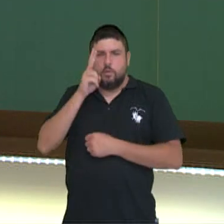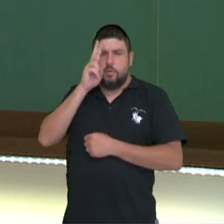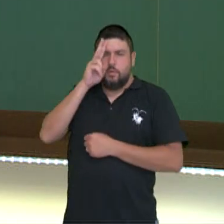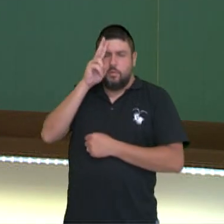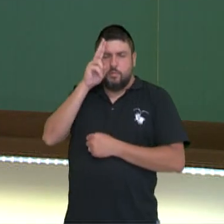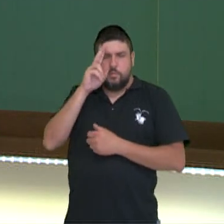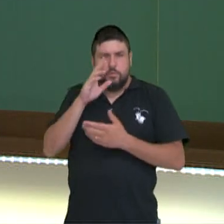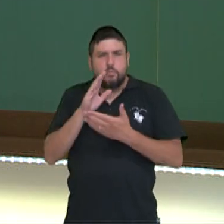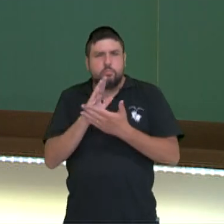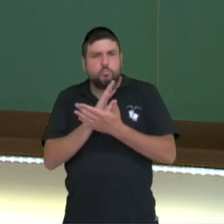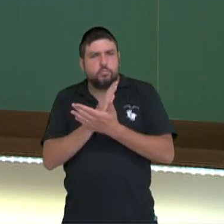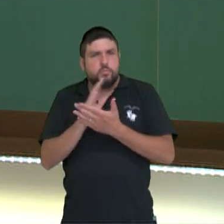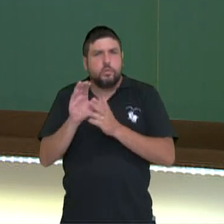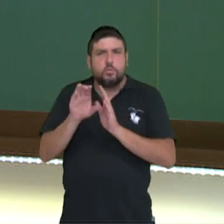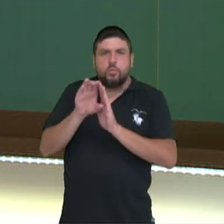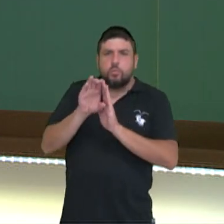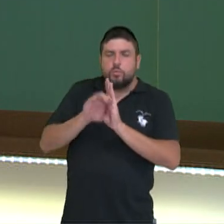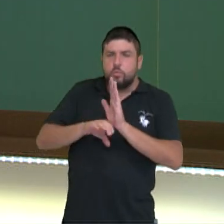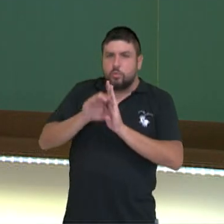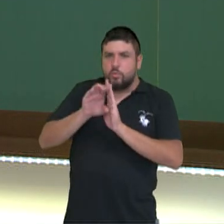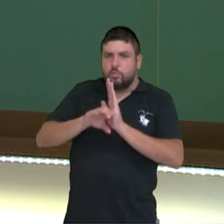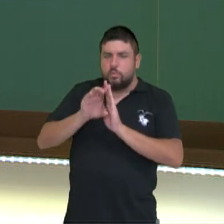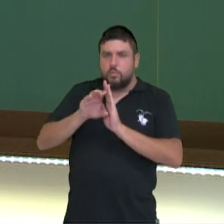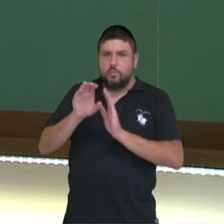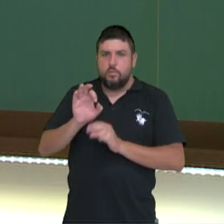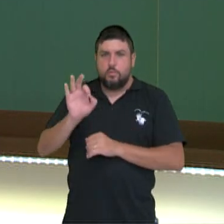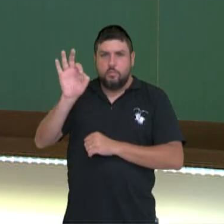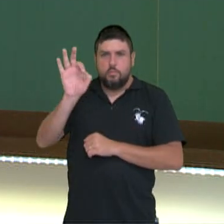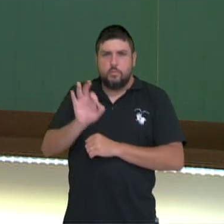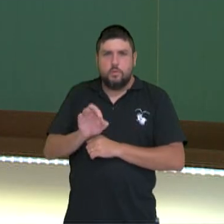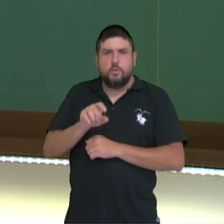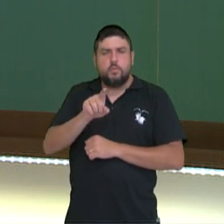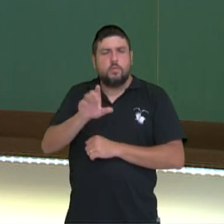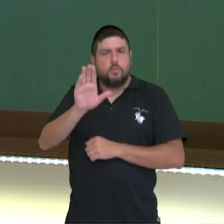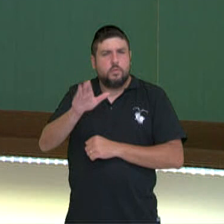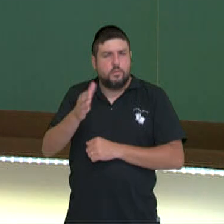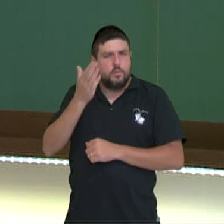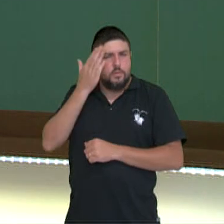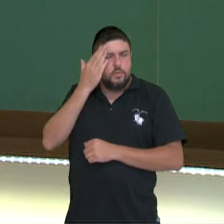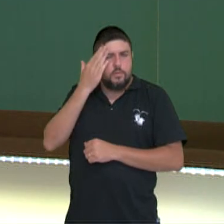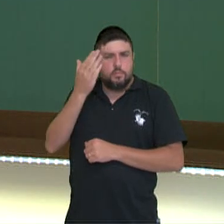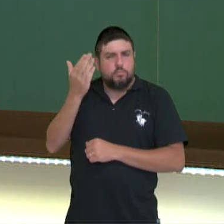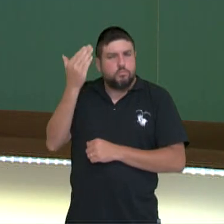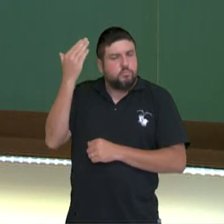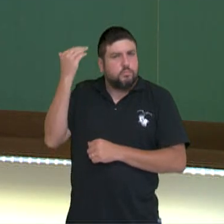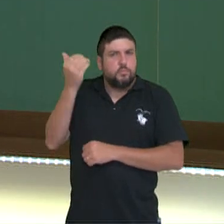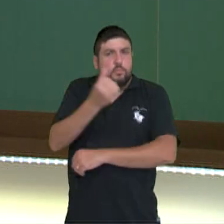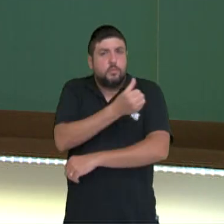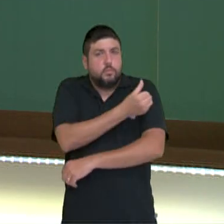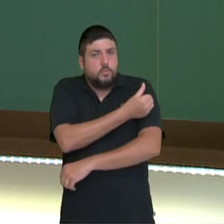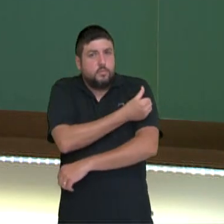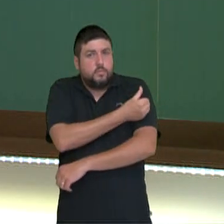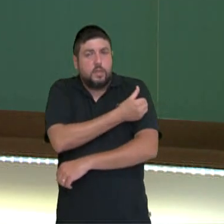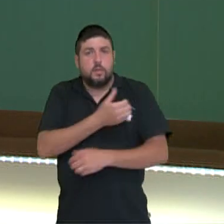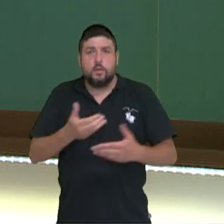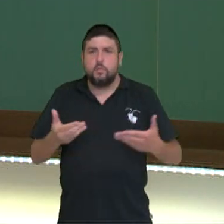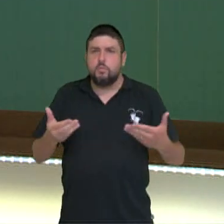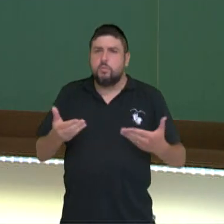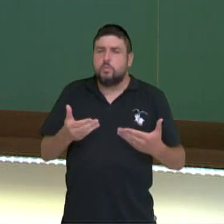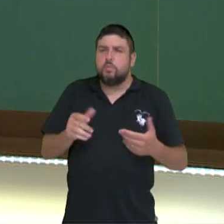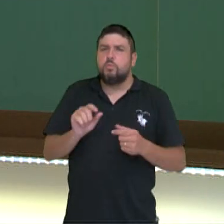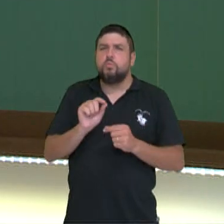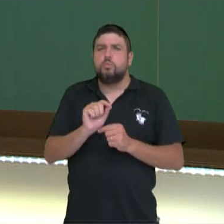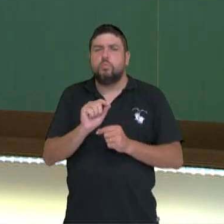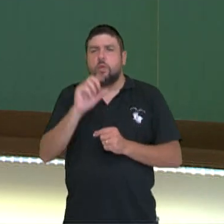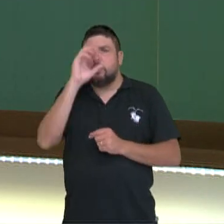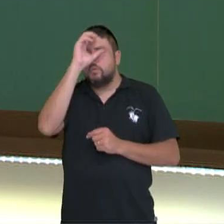alguns conceitos de porcentagem, tá? Que você já aprendeu, desde lá do 6º ano a gente vem tratando sobre isso, mas hoje nós vamos esmiuçar ali